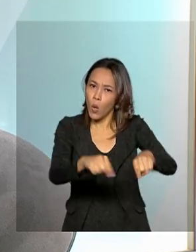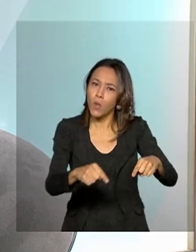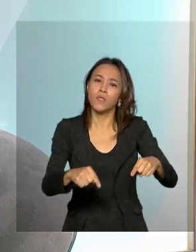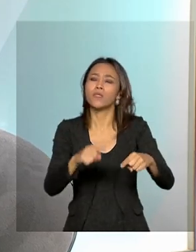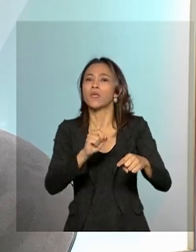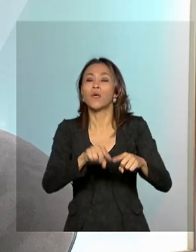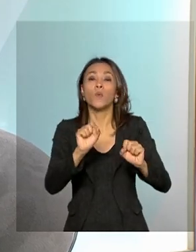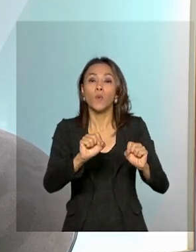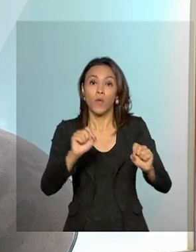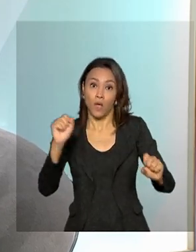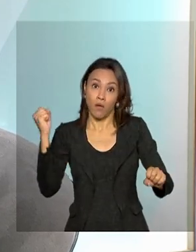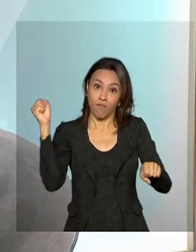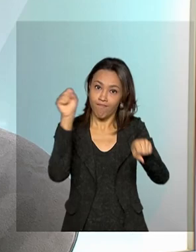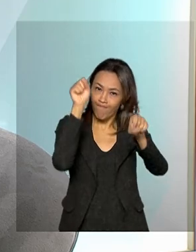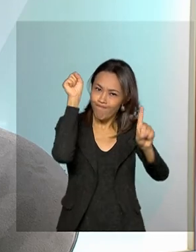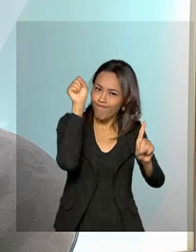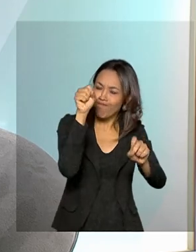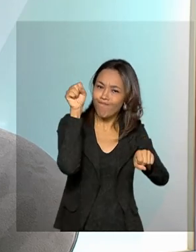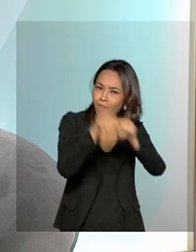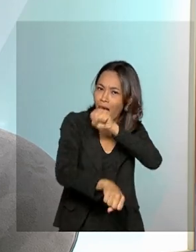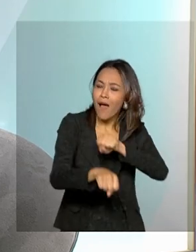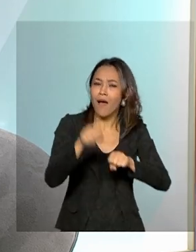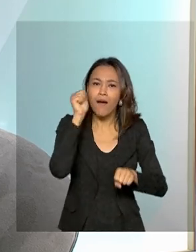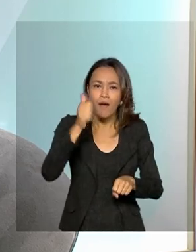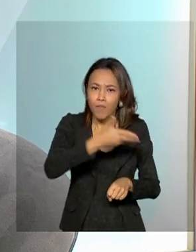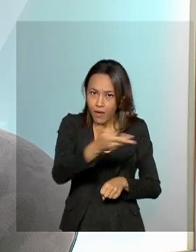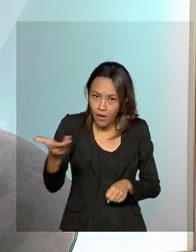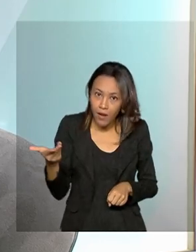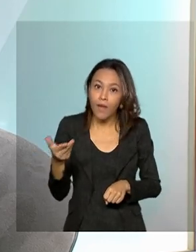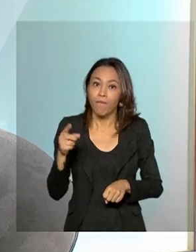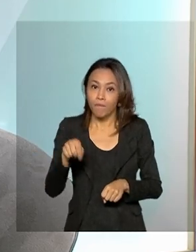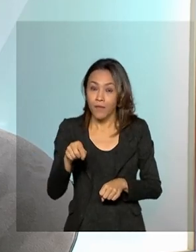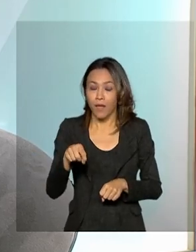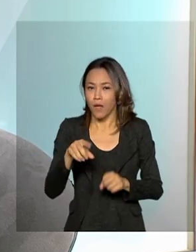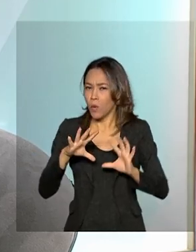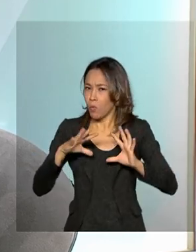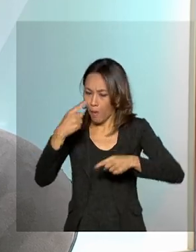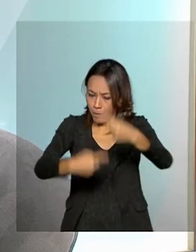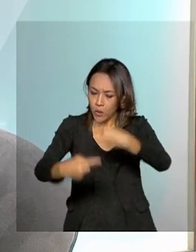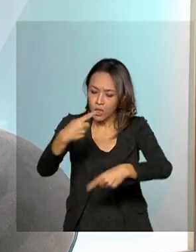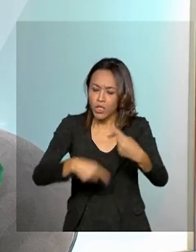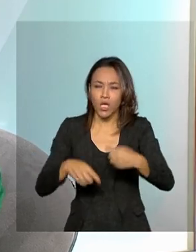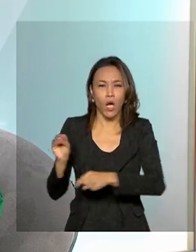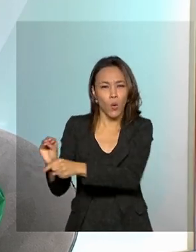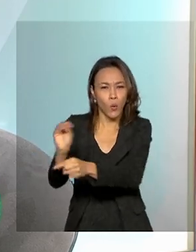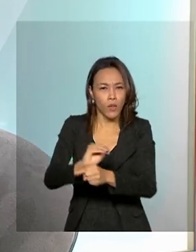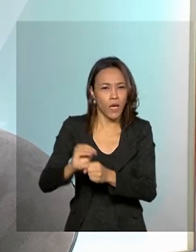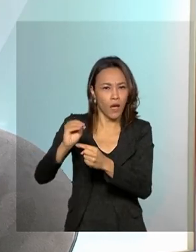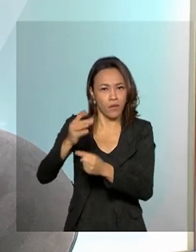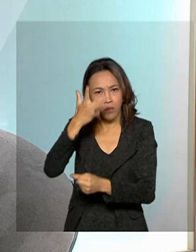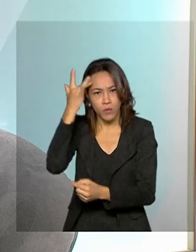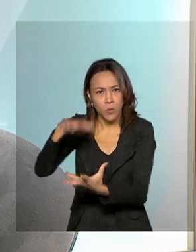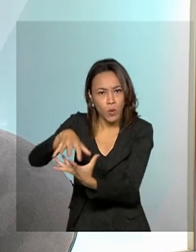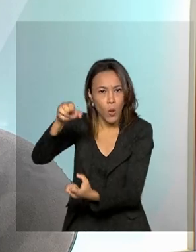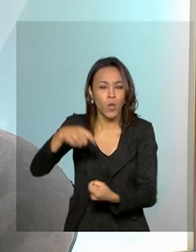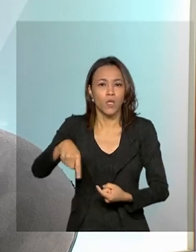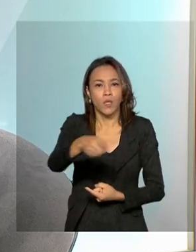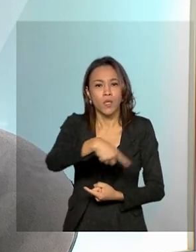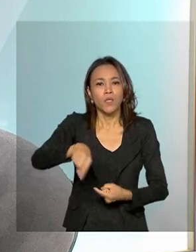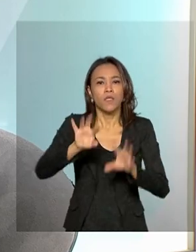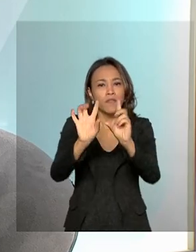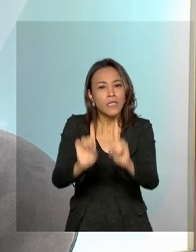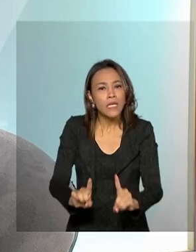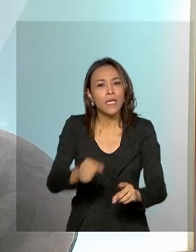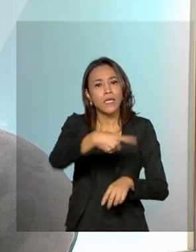de Cuidados. A política de cuidados no Brasil, toda ela, como um todo, cuidar do idoso, a pessoa com deficiência, a mulher